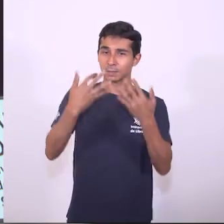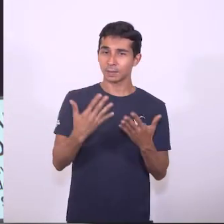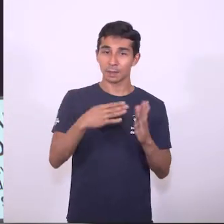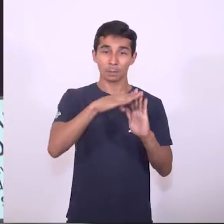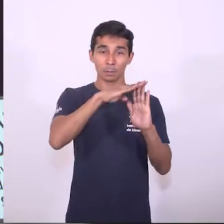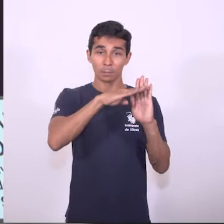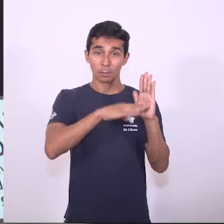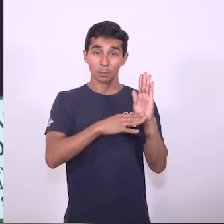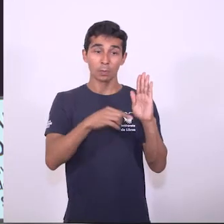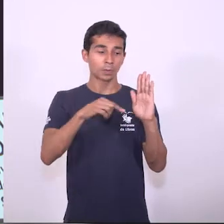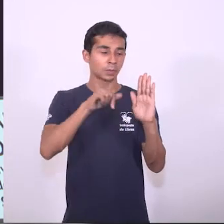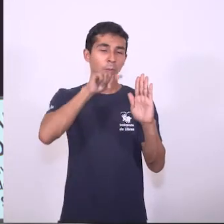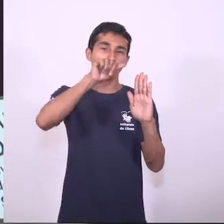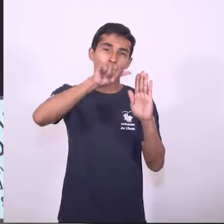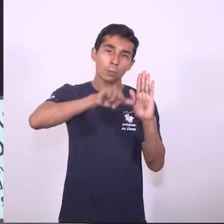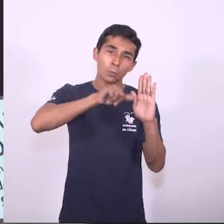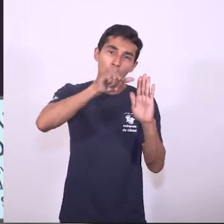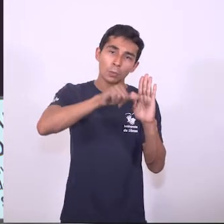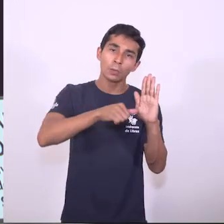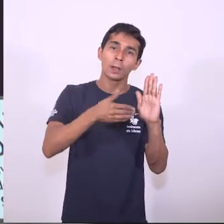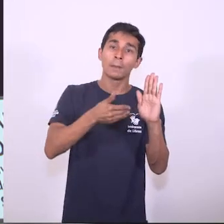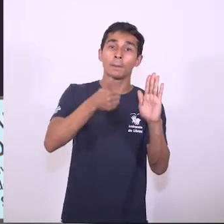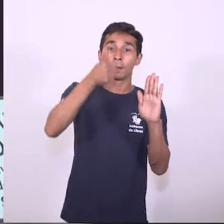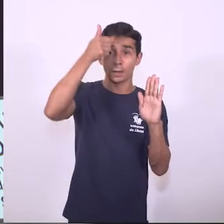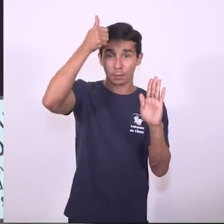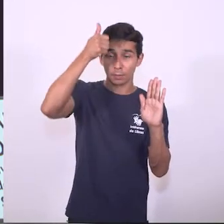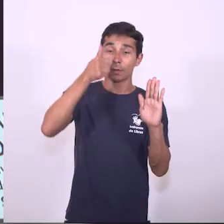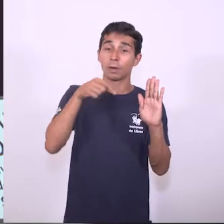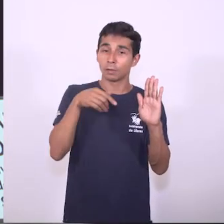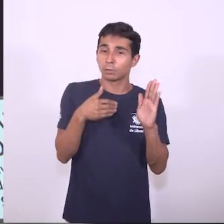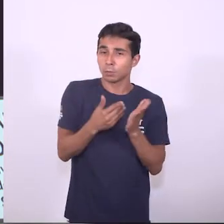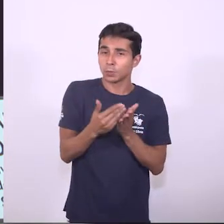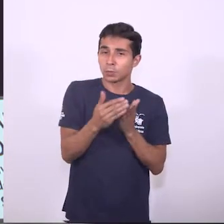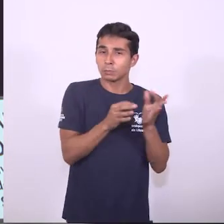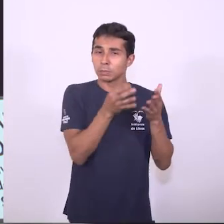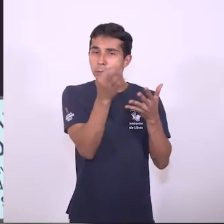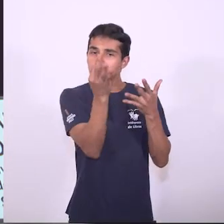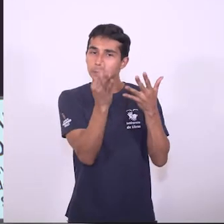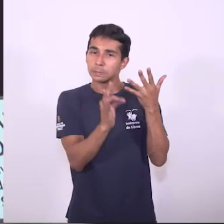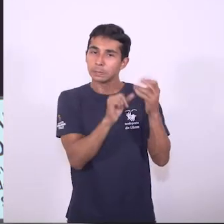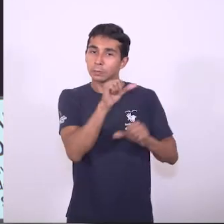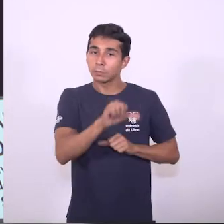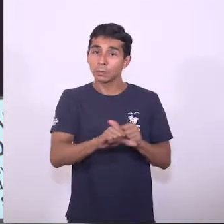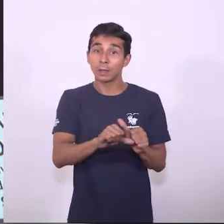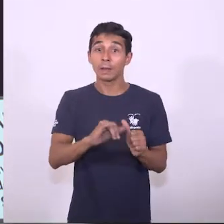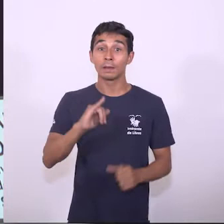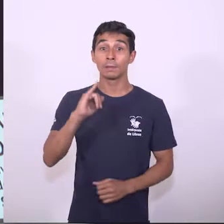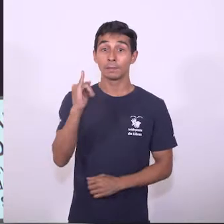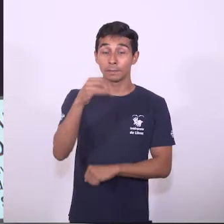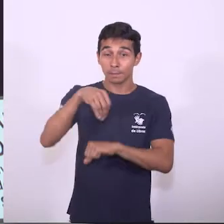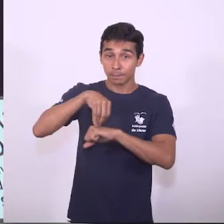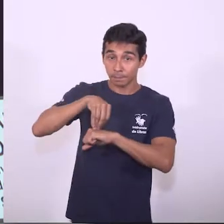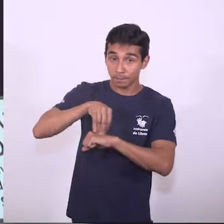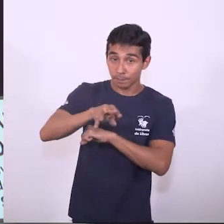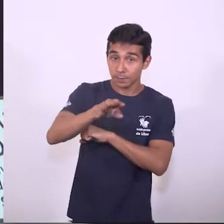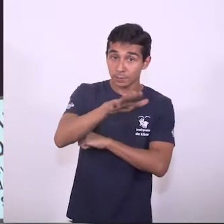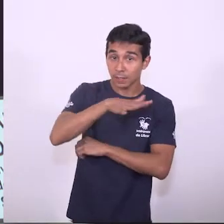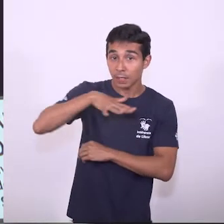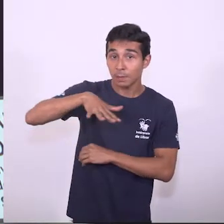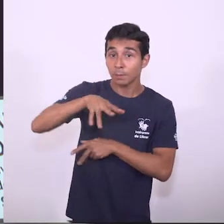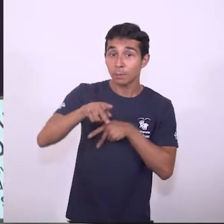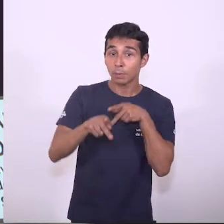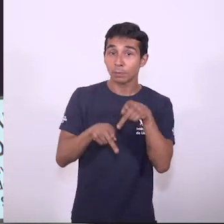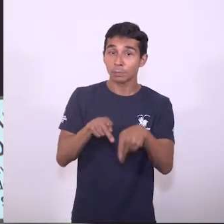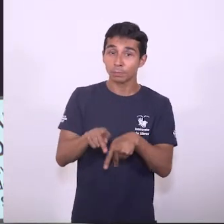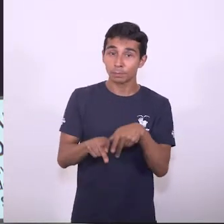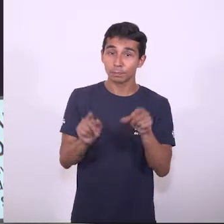sendo aprimorado, essa semana já está sendo feito, mas o importante para a população que a gente quer deixar essa mensagem é